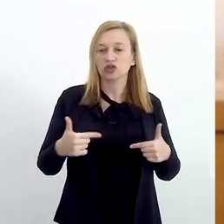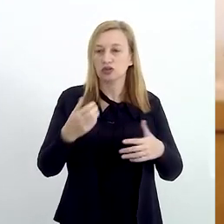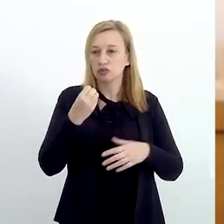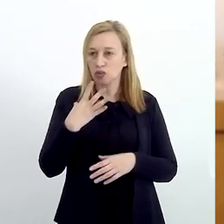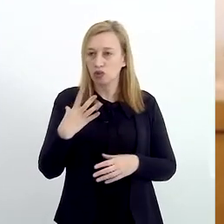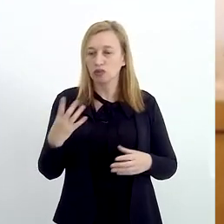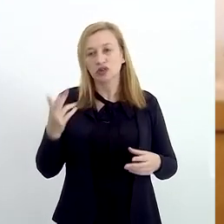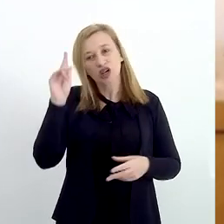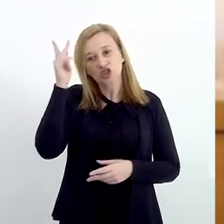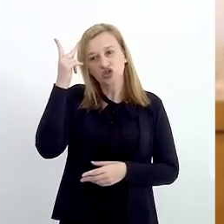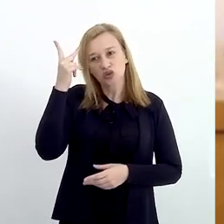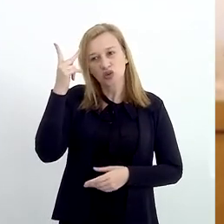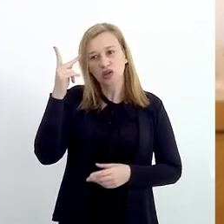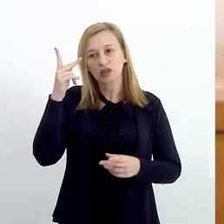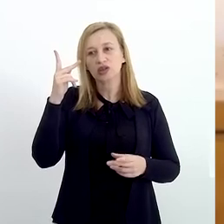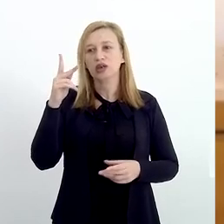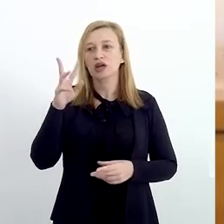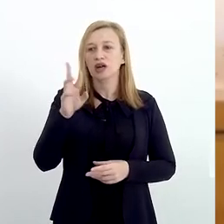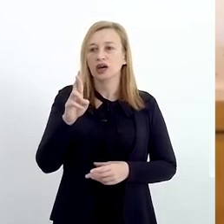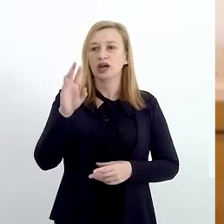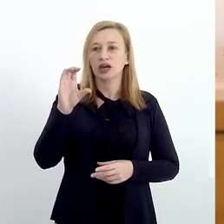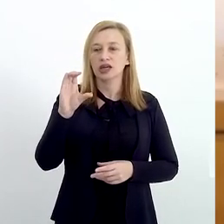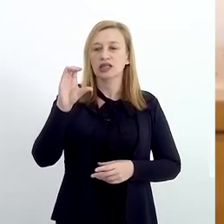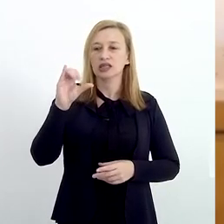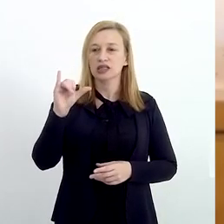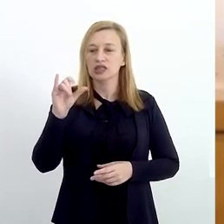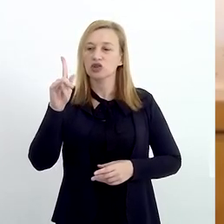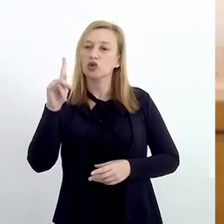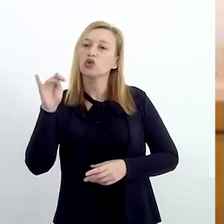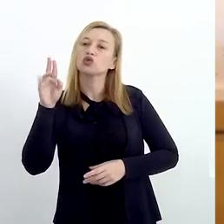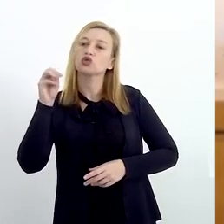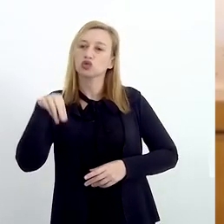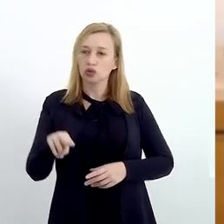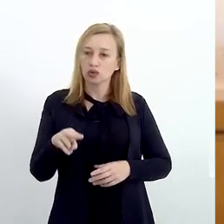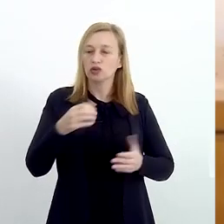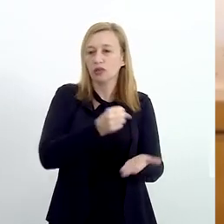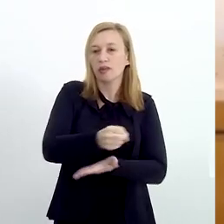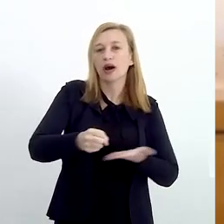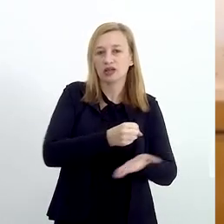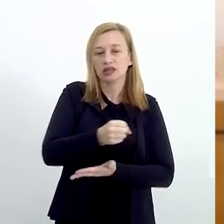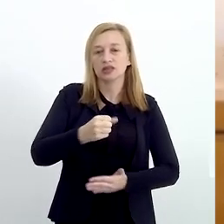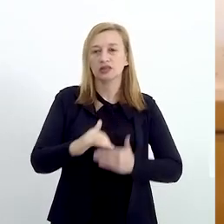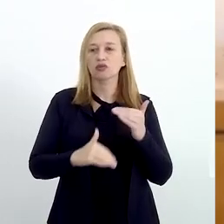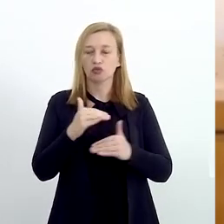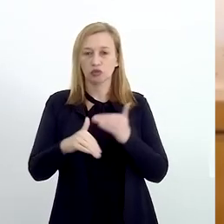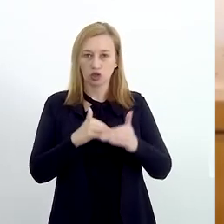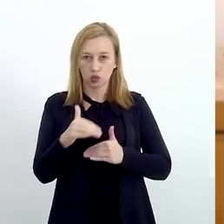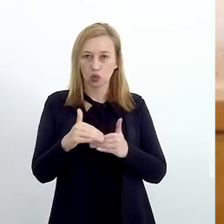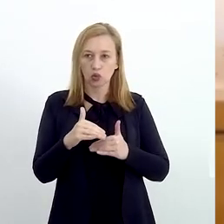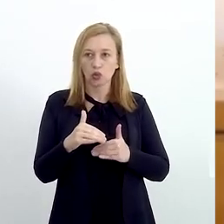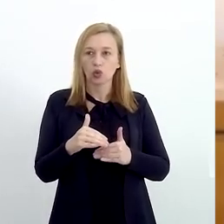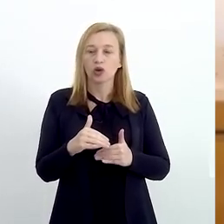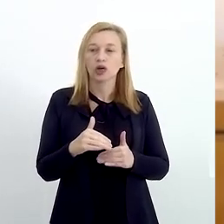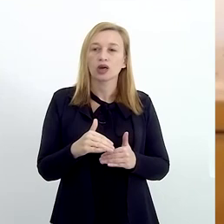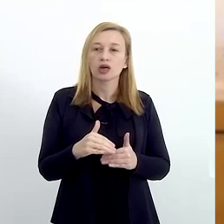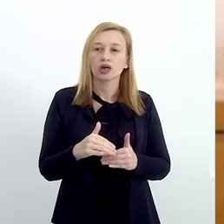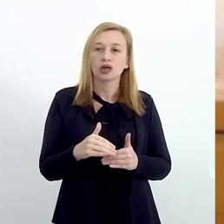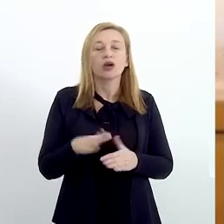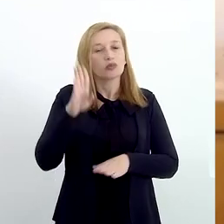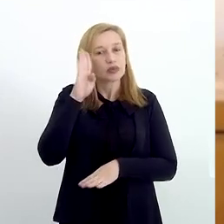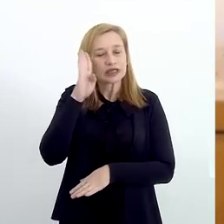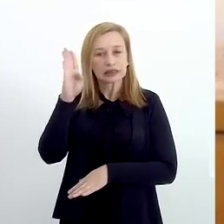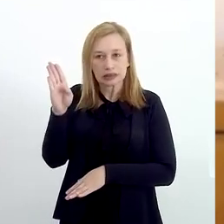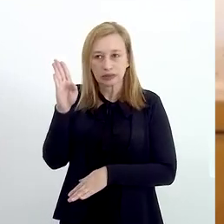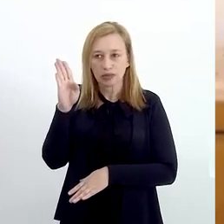atuação muito significativa na história da recepção a nós temos uma base de desenvolvimento que